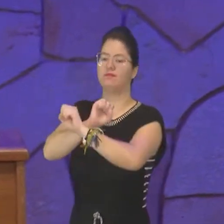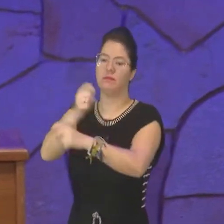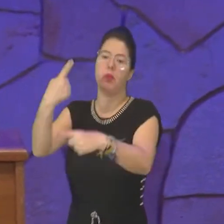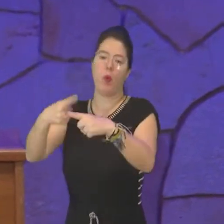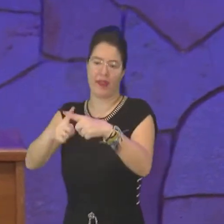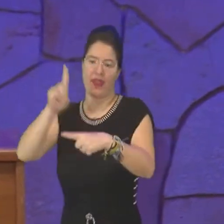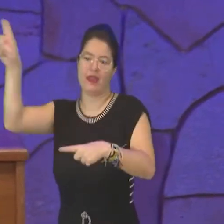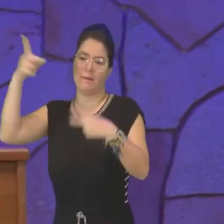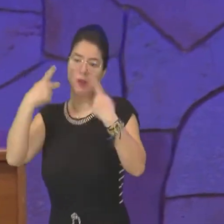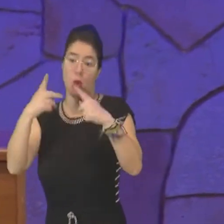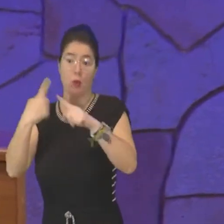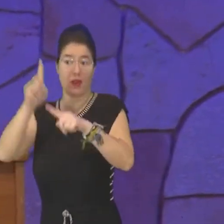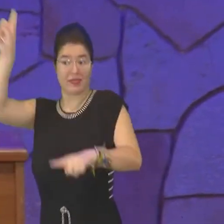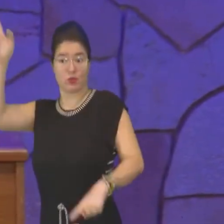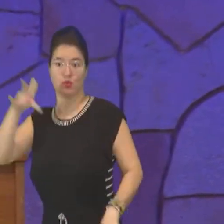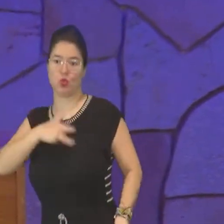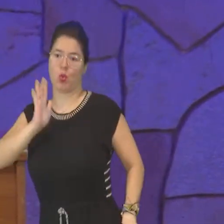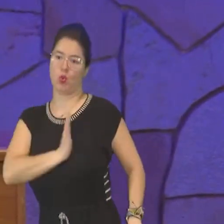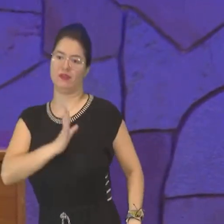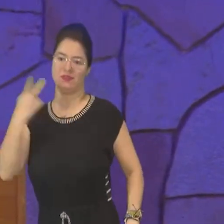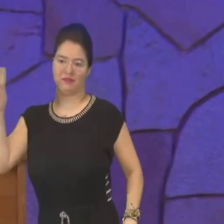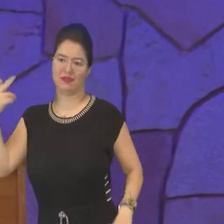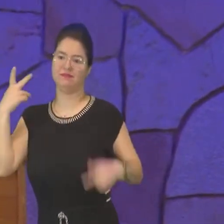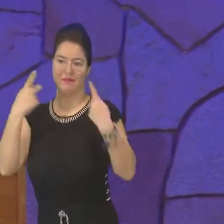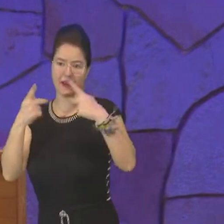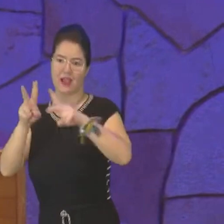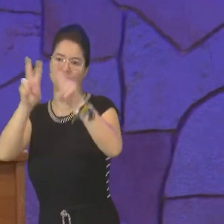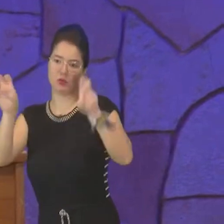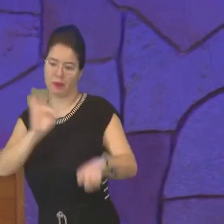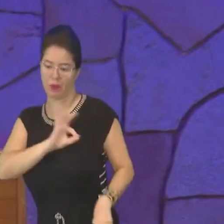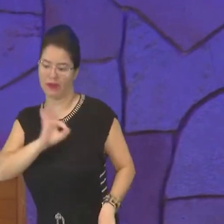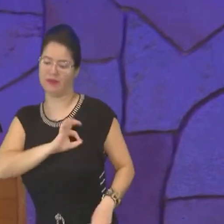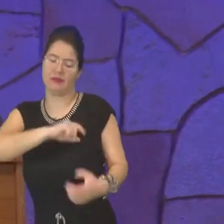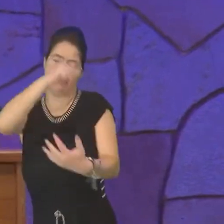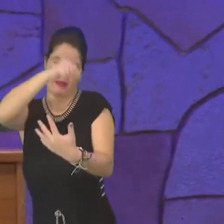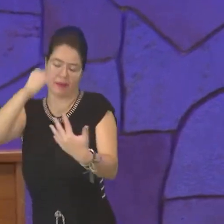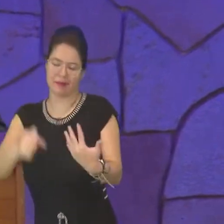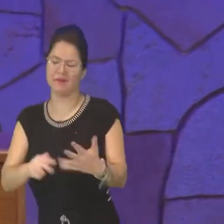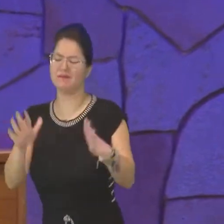Que sociedade pode haver entre justiça e a iniquidade?